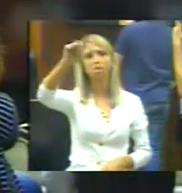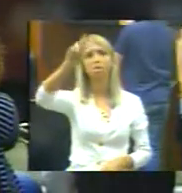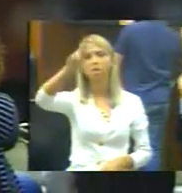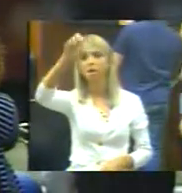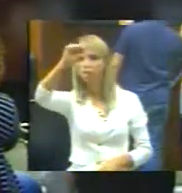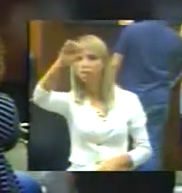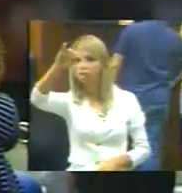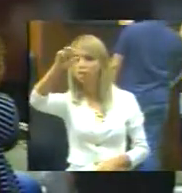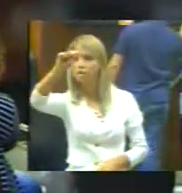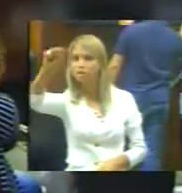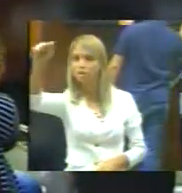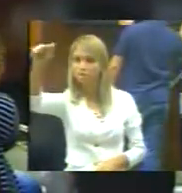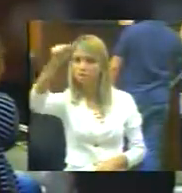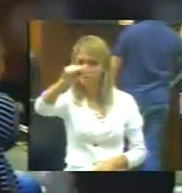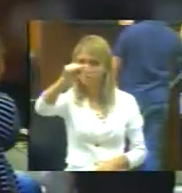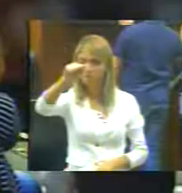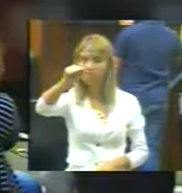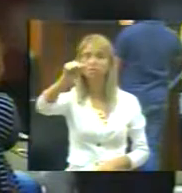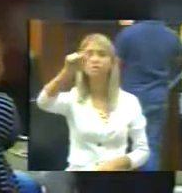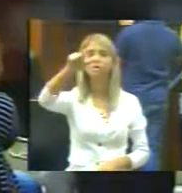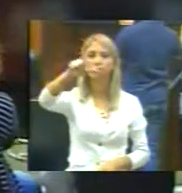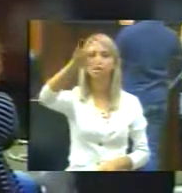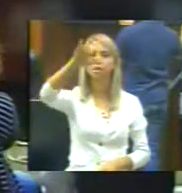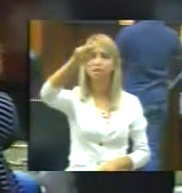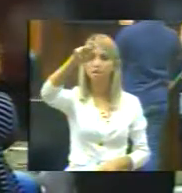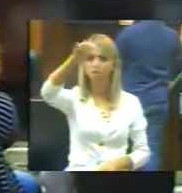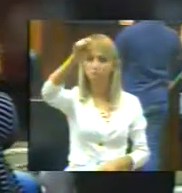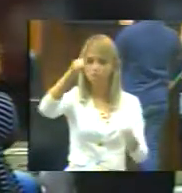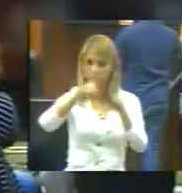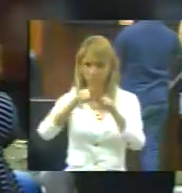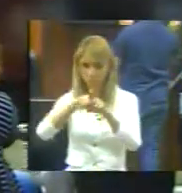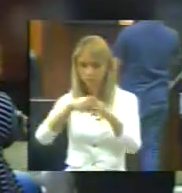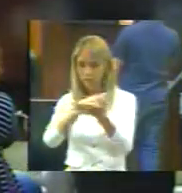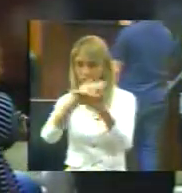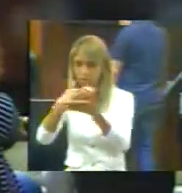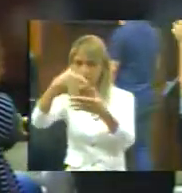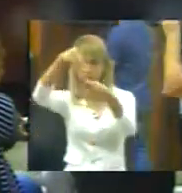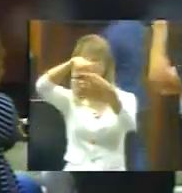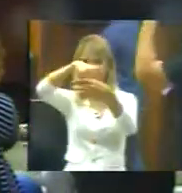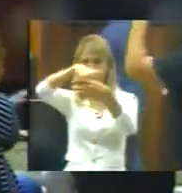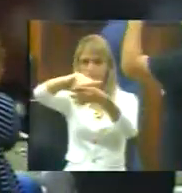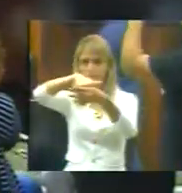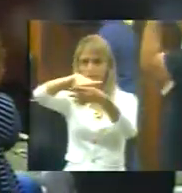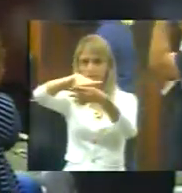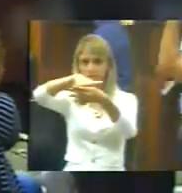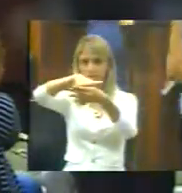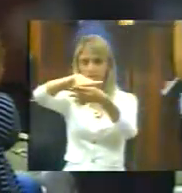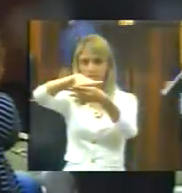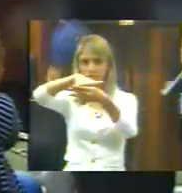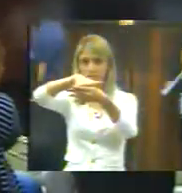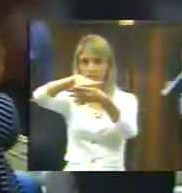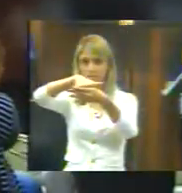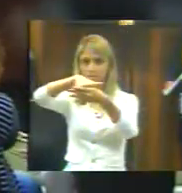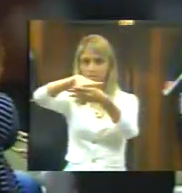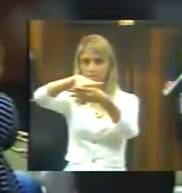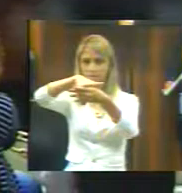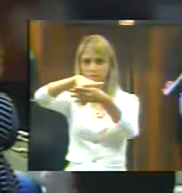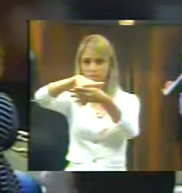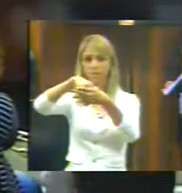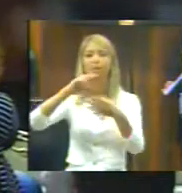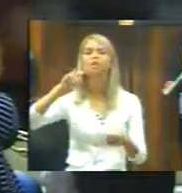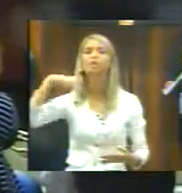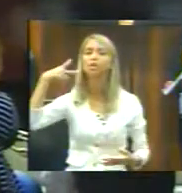e a nossa nobre vereadora Lívia. Vamos começar a votação. Com a palavra, a nobre vereadora